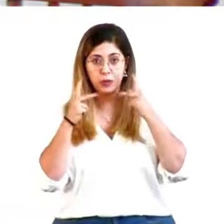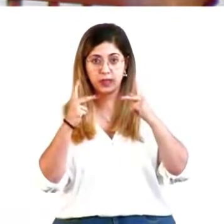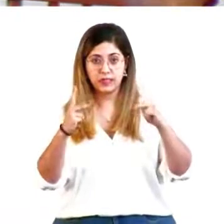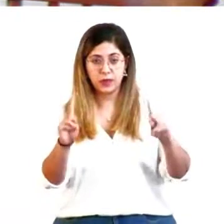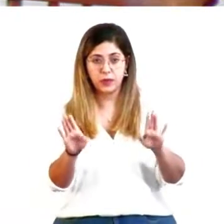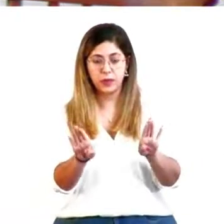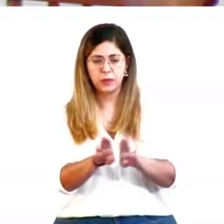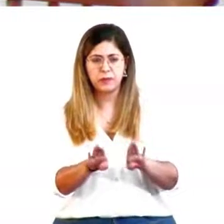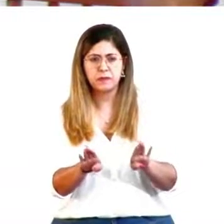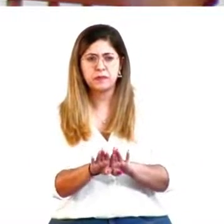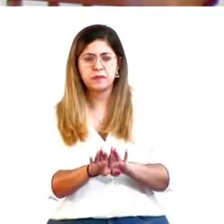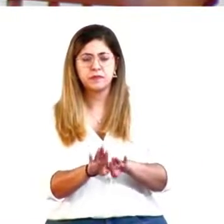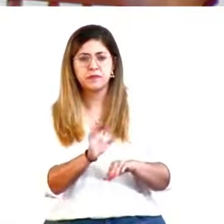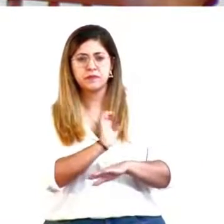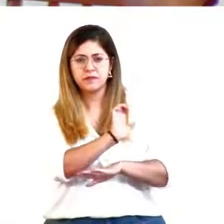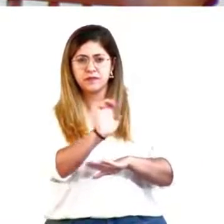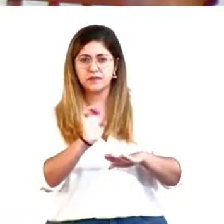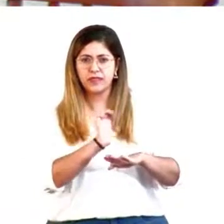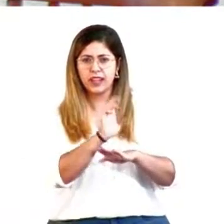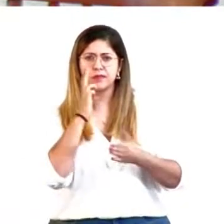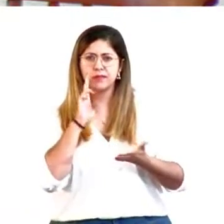no capítulo 5.